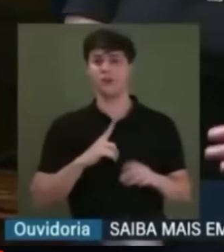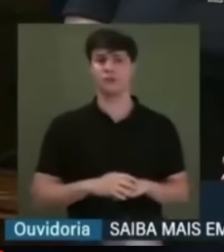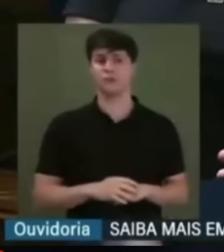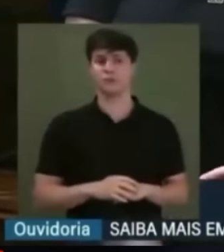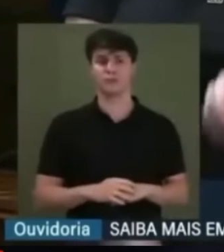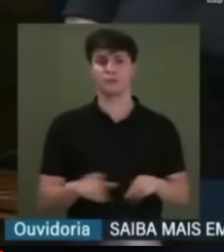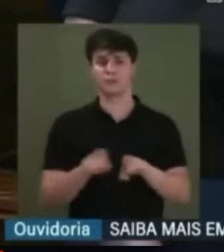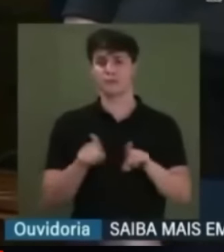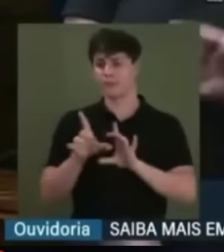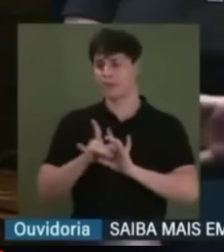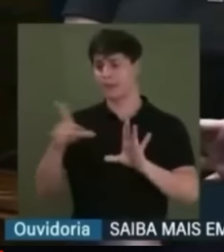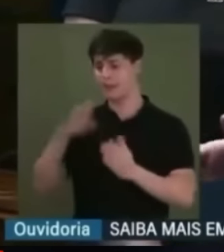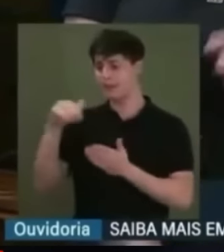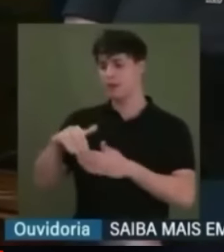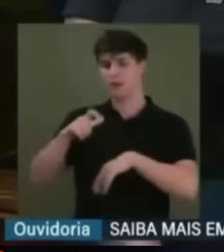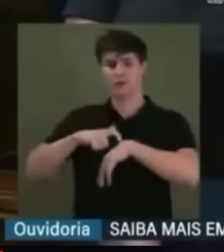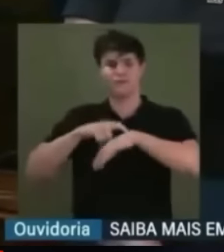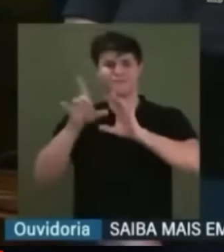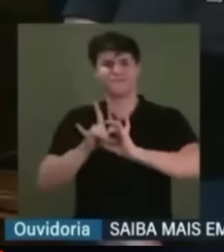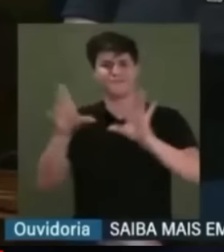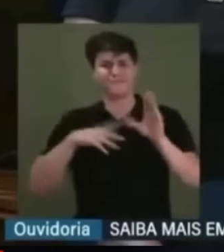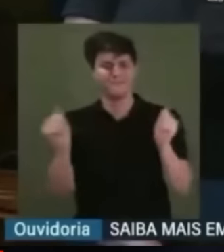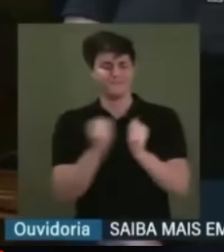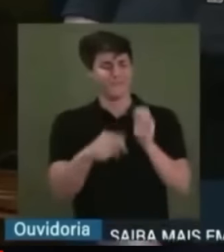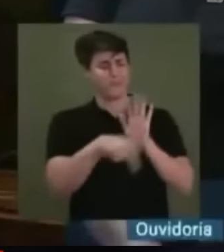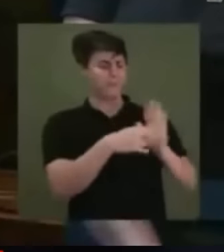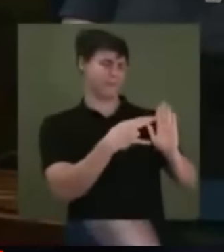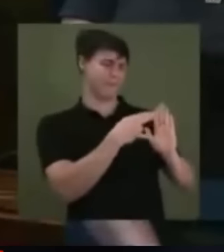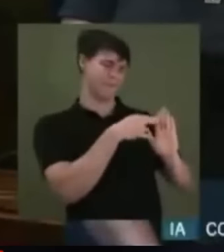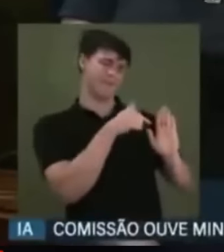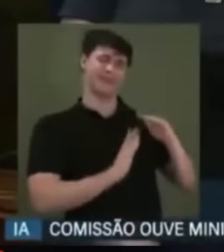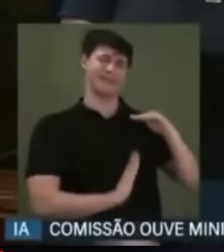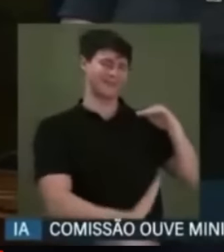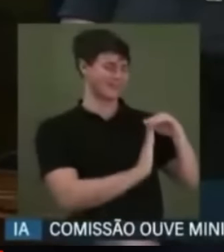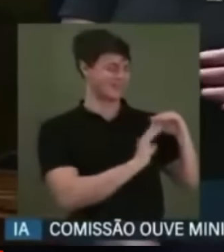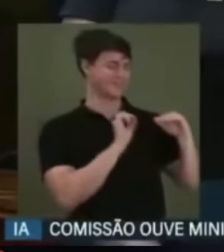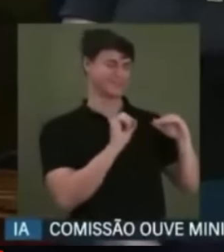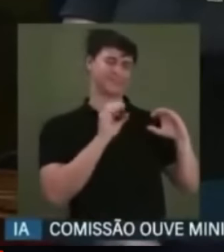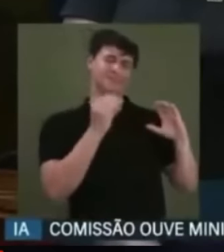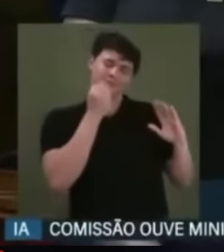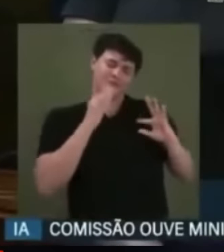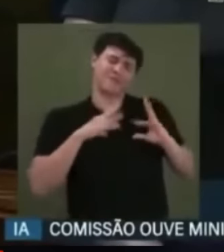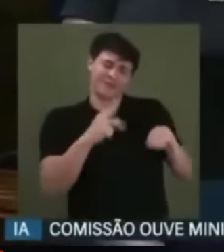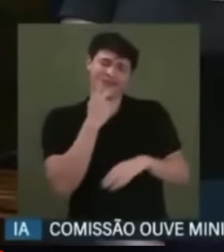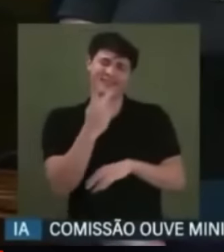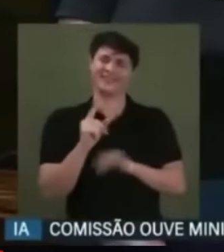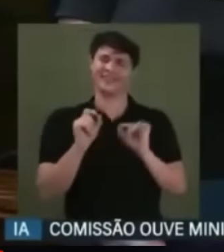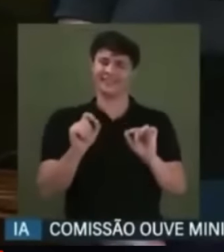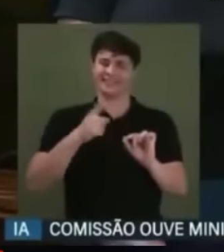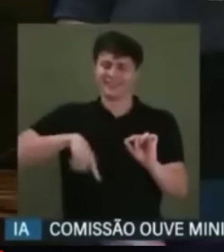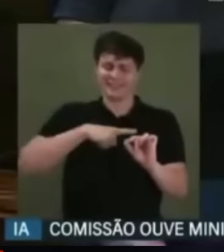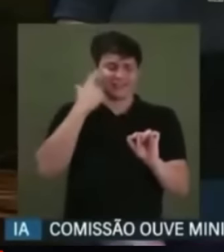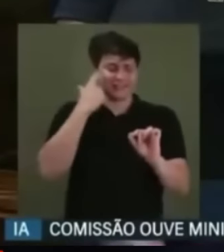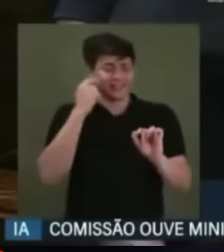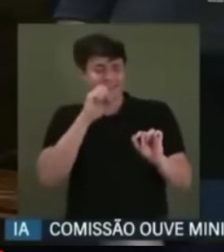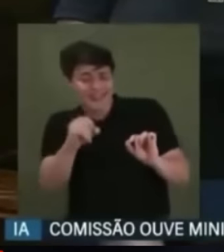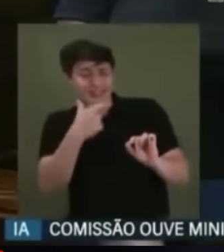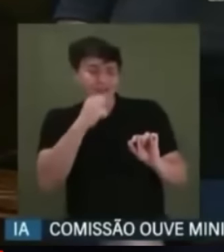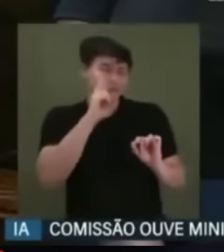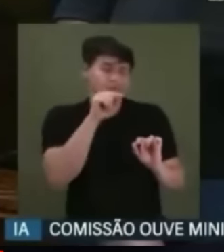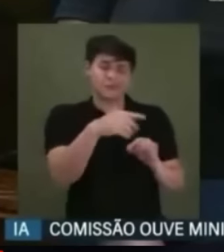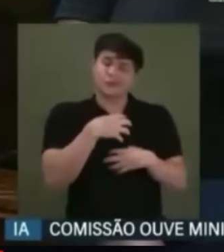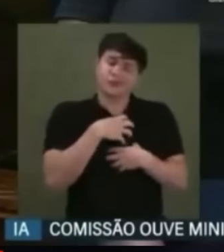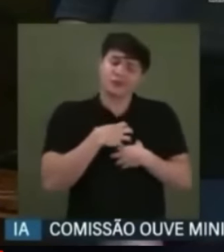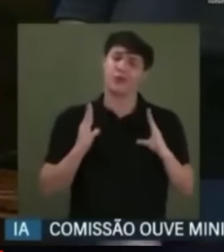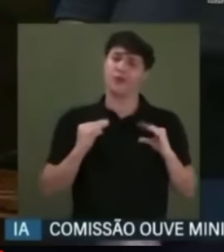os senadores falassem, até a hora que quisesse, como é franqueada a palavra aqui, o regimento tem as suas limitações, mas, obviamente, todos estão falando aqui as nossas solene. E se, porventura, Vossa Excelência não se